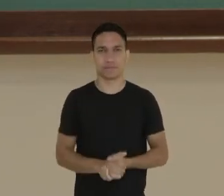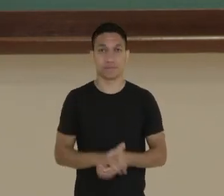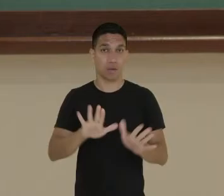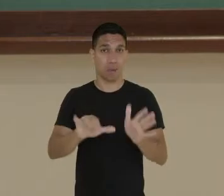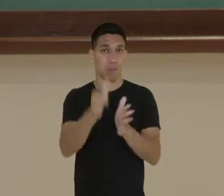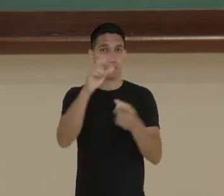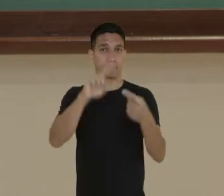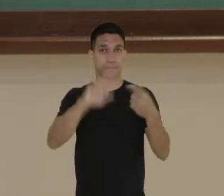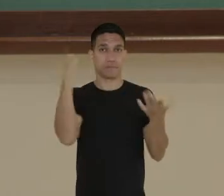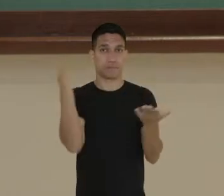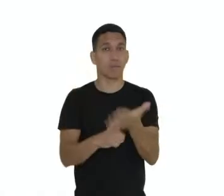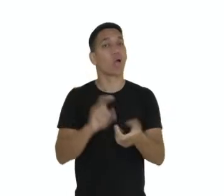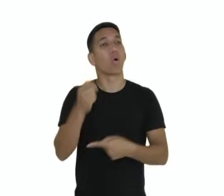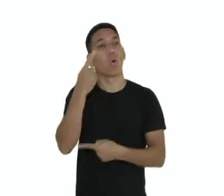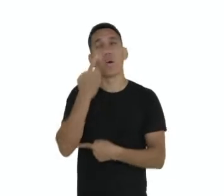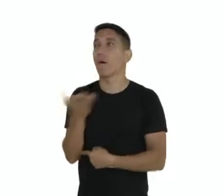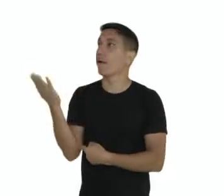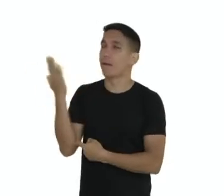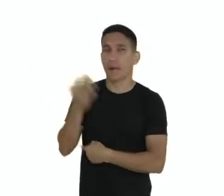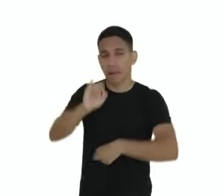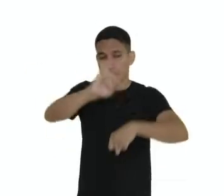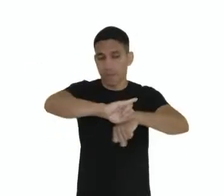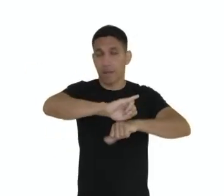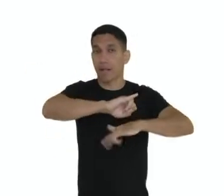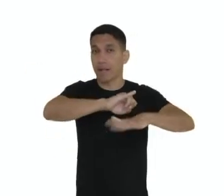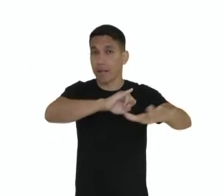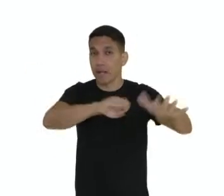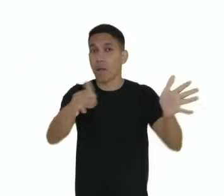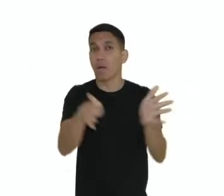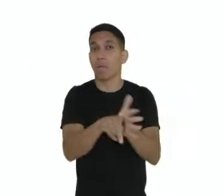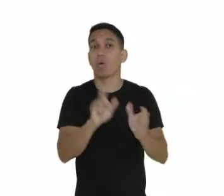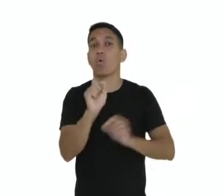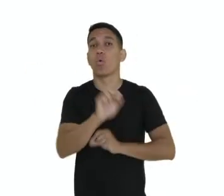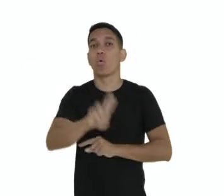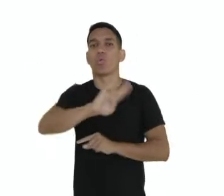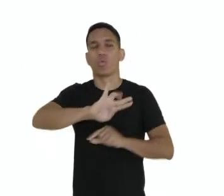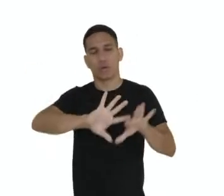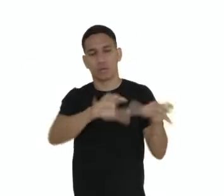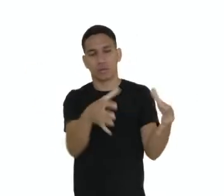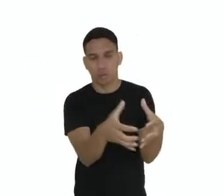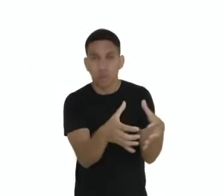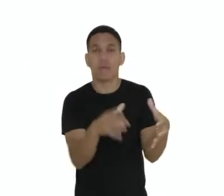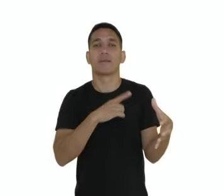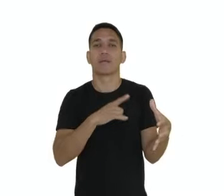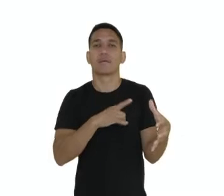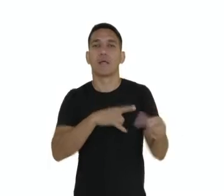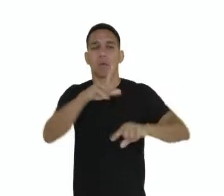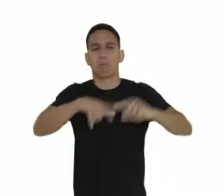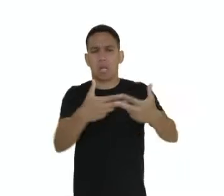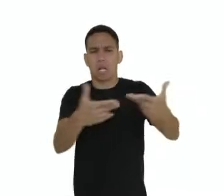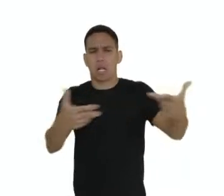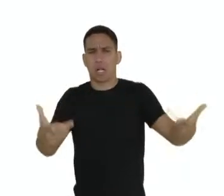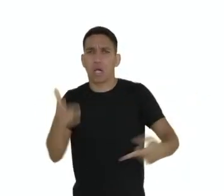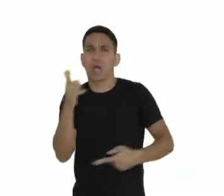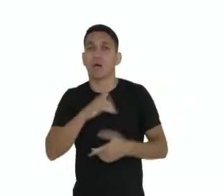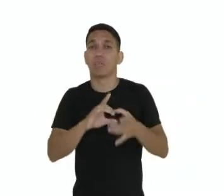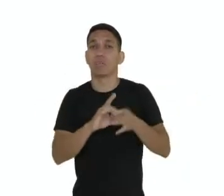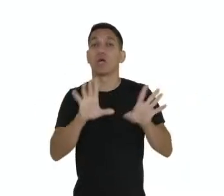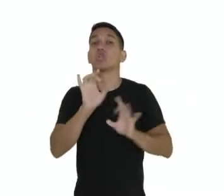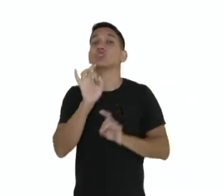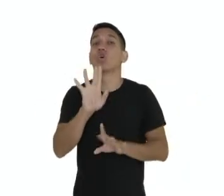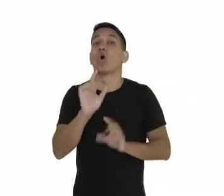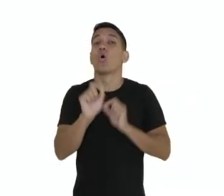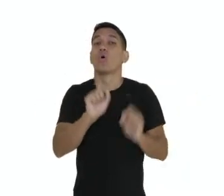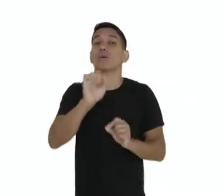coisa, vamos definir. Matriz elétrica é formada pelo conjunto de fontes disponíveis apenas para a geração